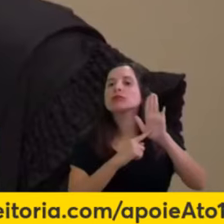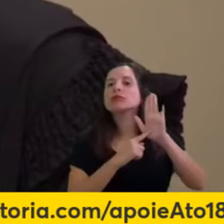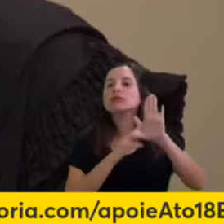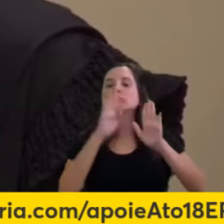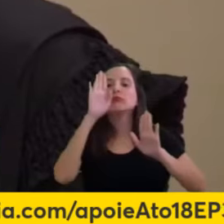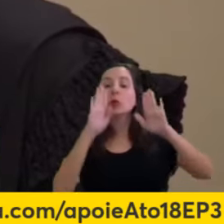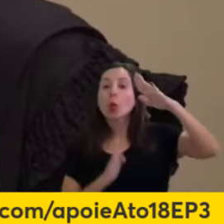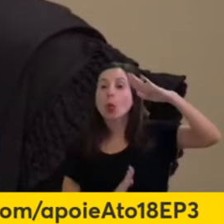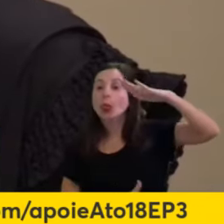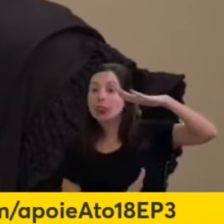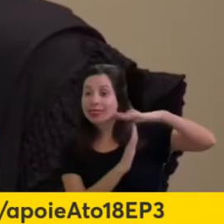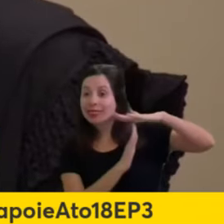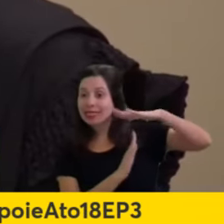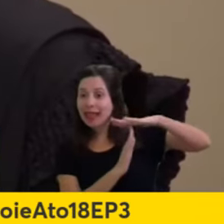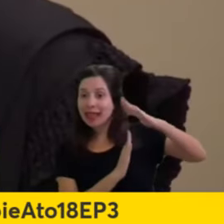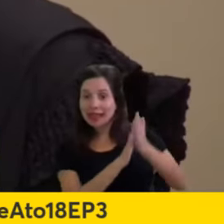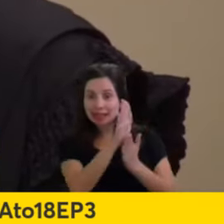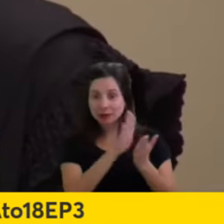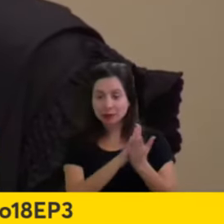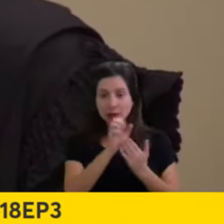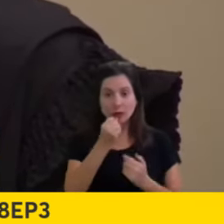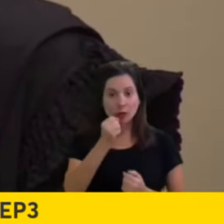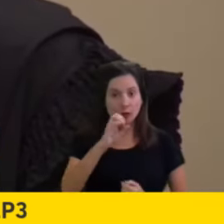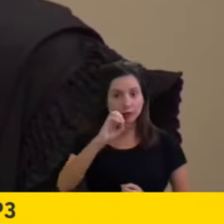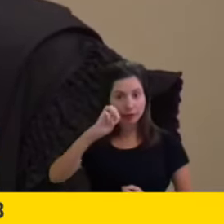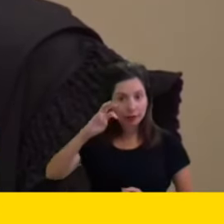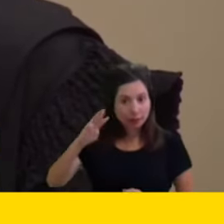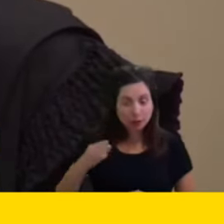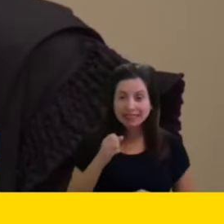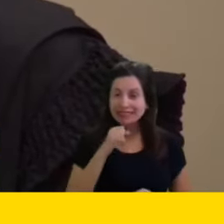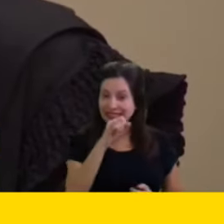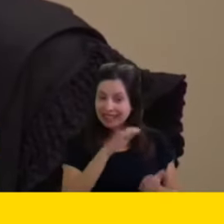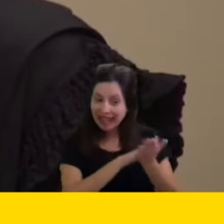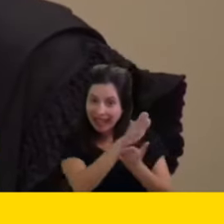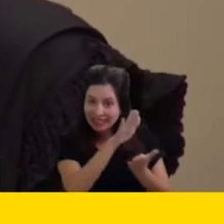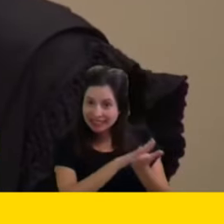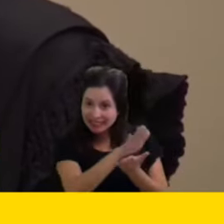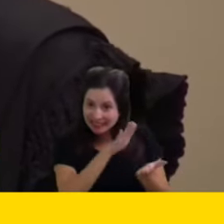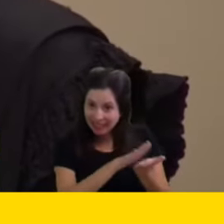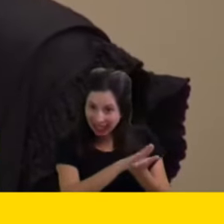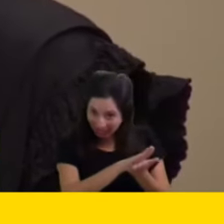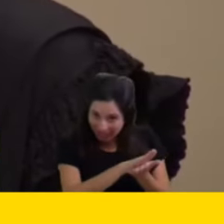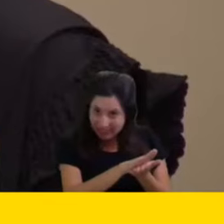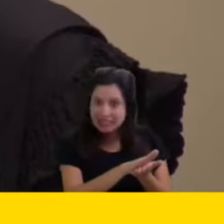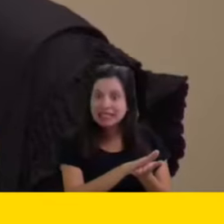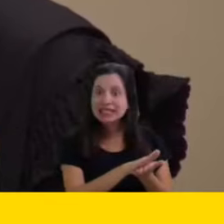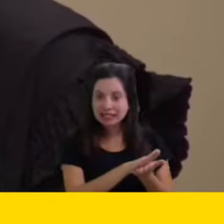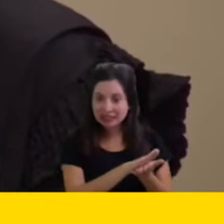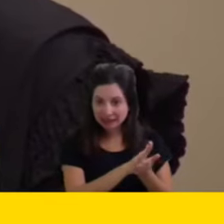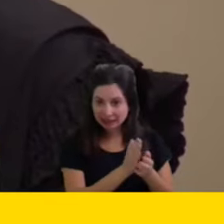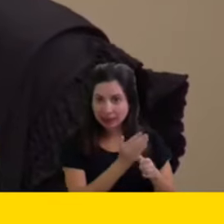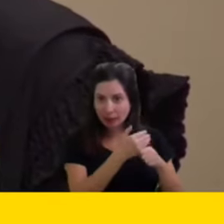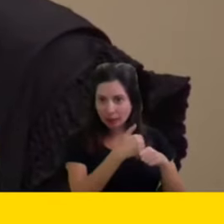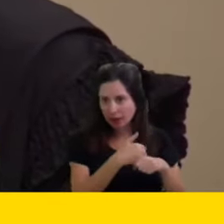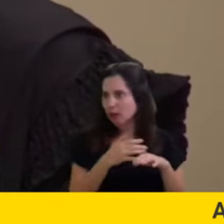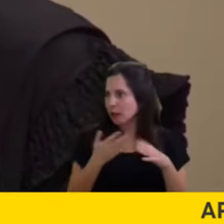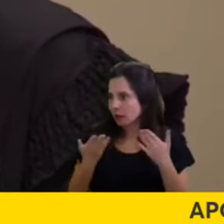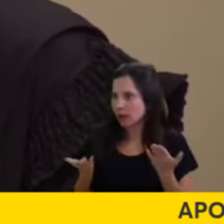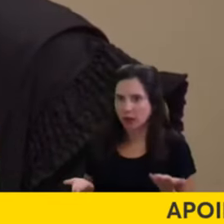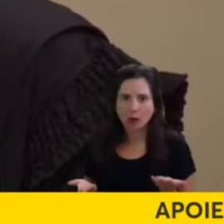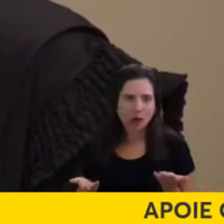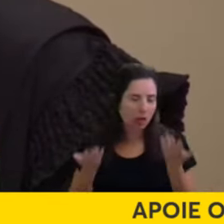de gastos em mais de 88 milhões se gastasse 5% desse valor na pré-campanha presidência que é completamente